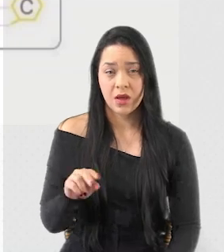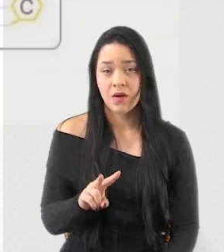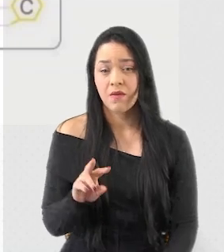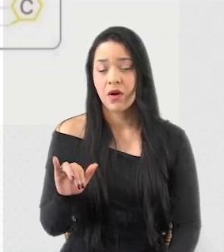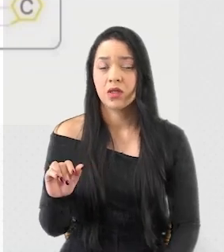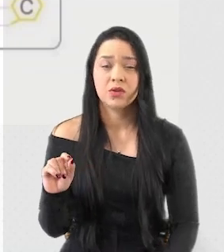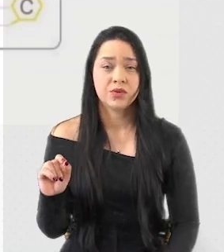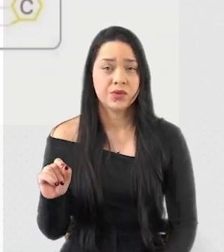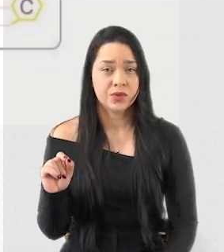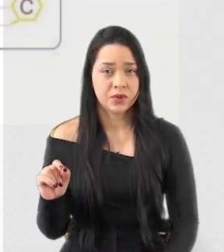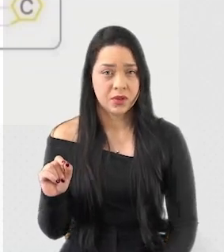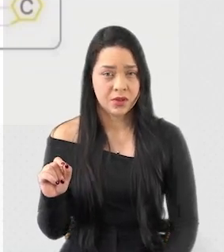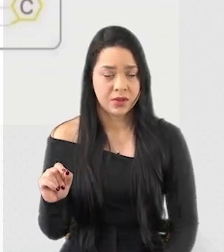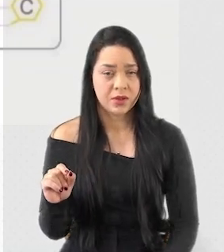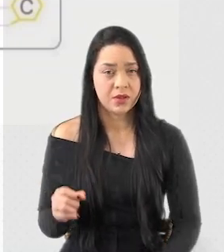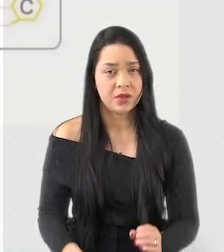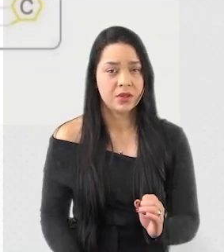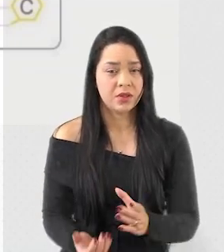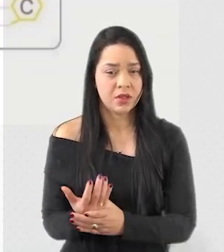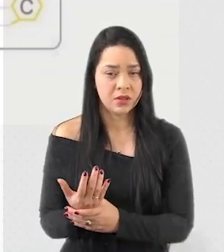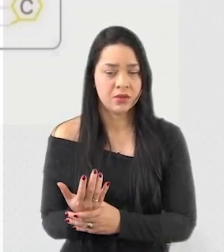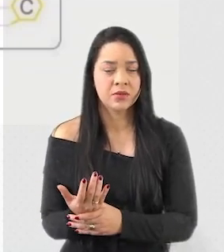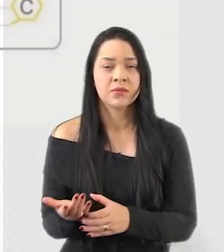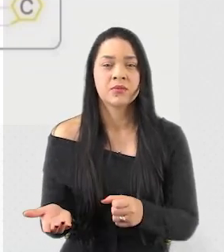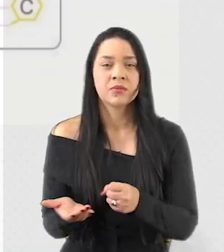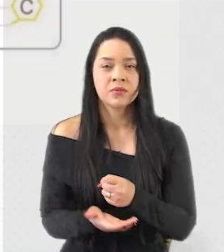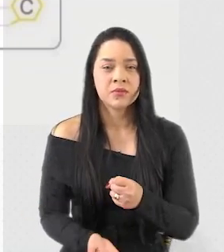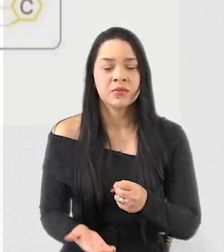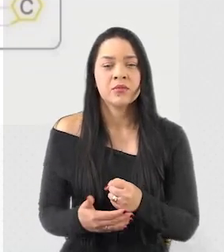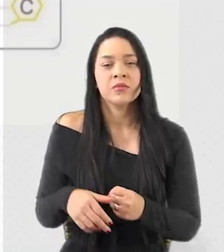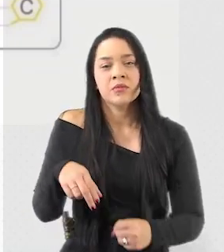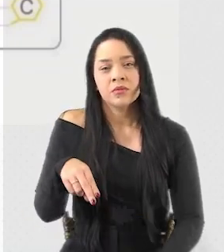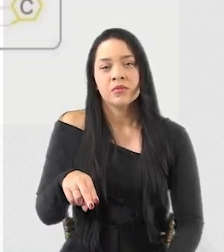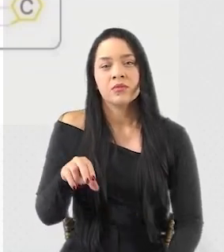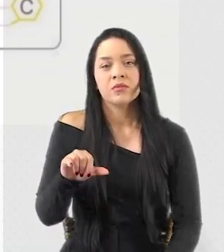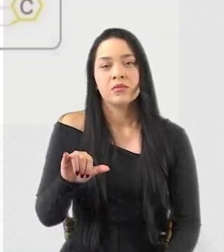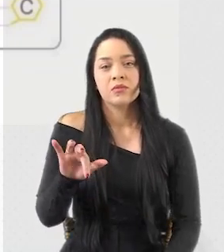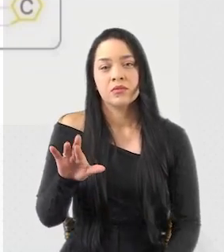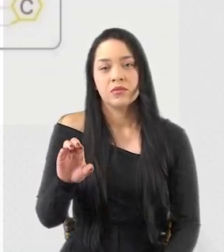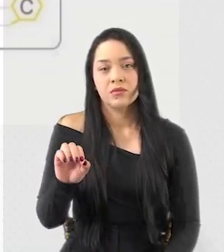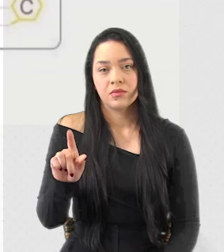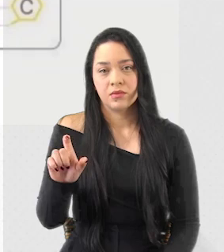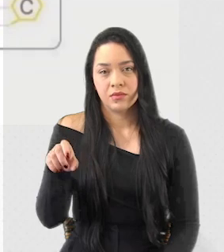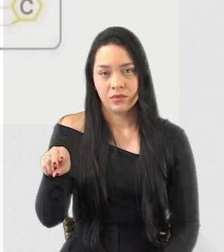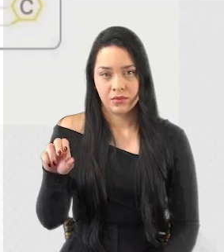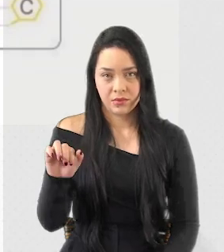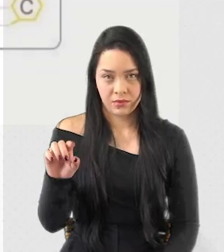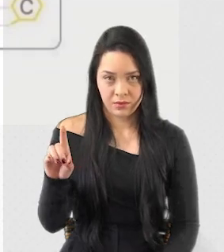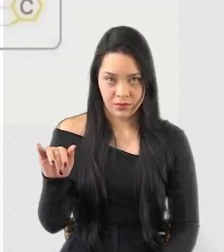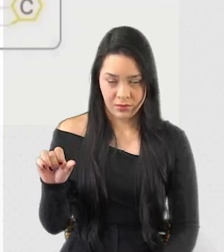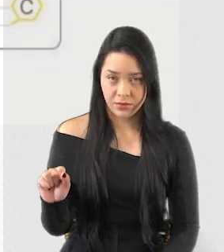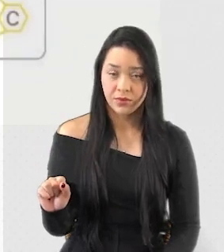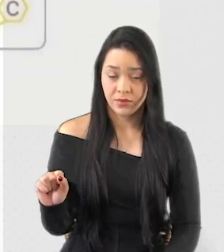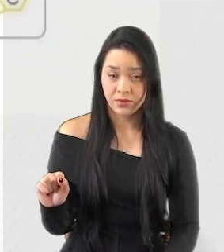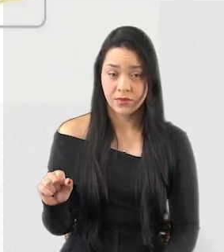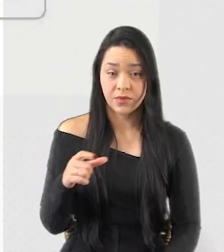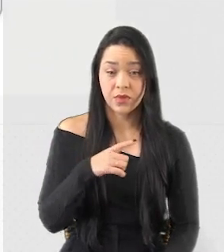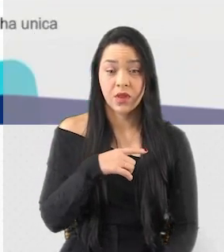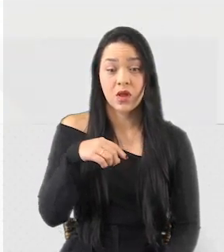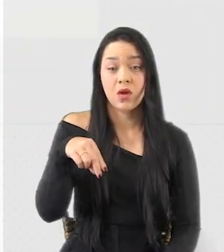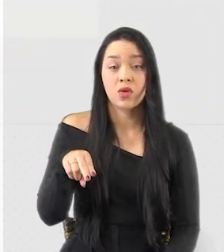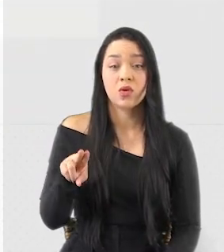ver que ele é formado, pessoal, por bases nitrogenadas. Ela é formada por nucleotídeos, pessoal,